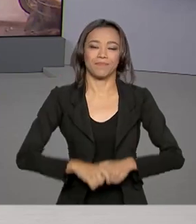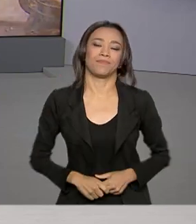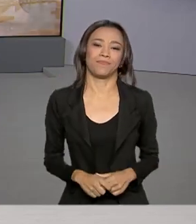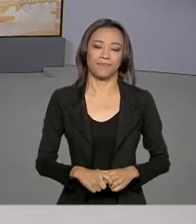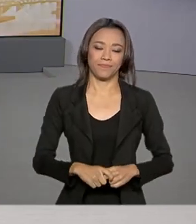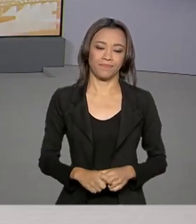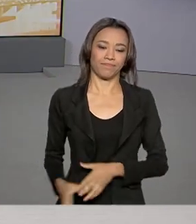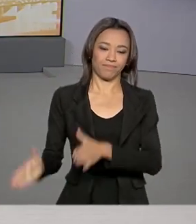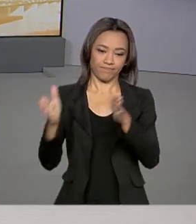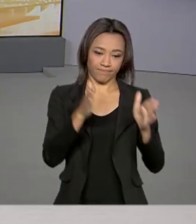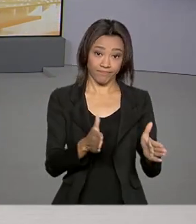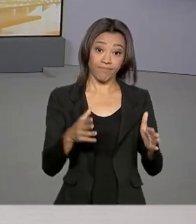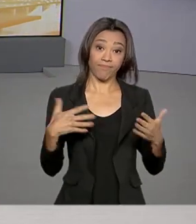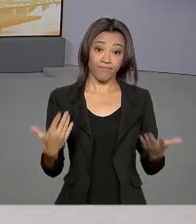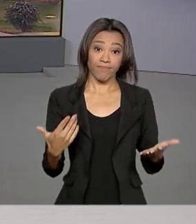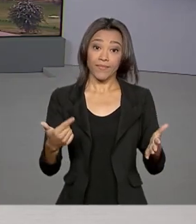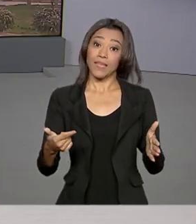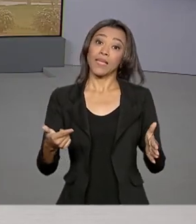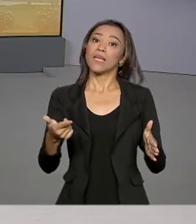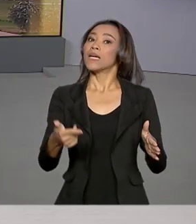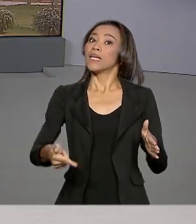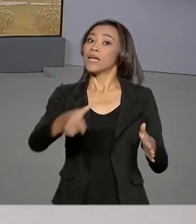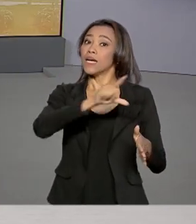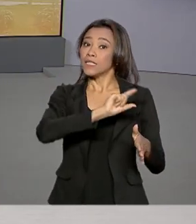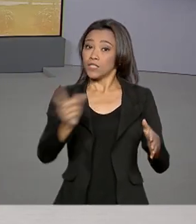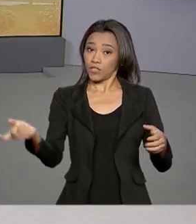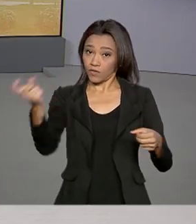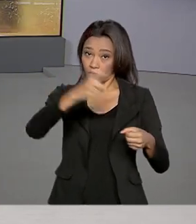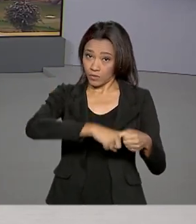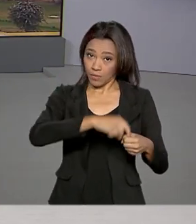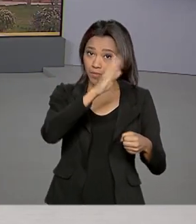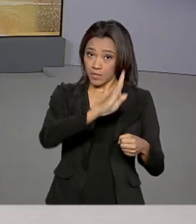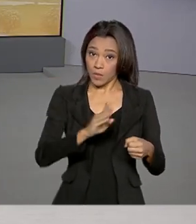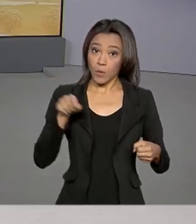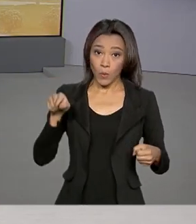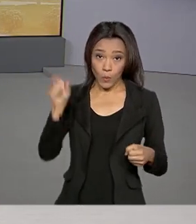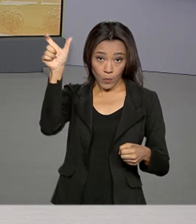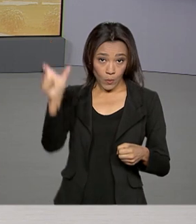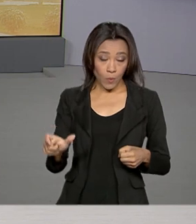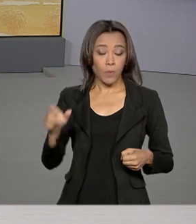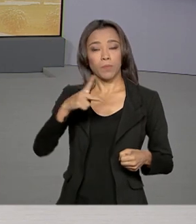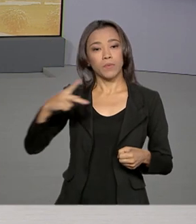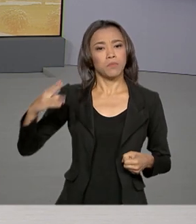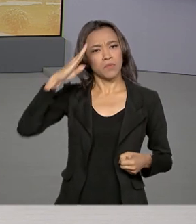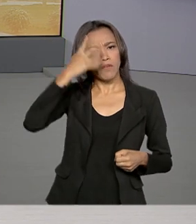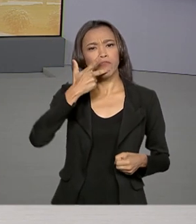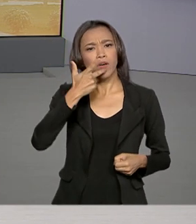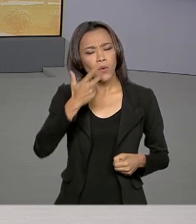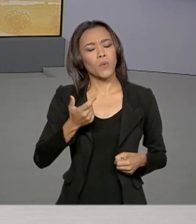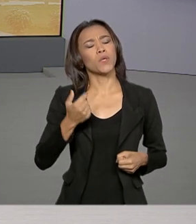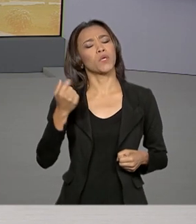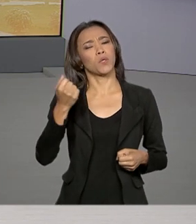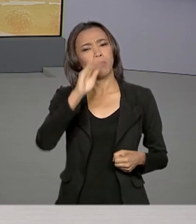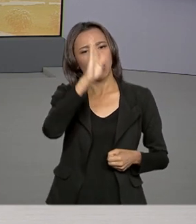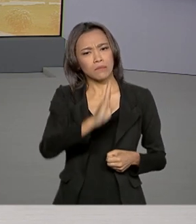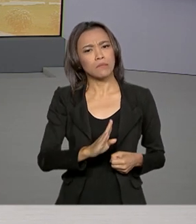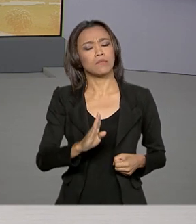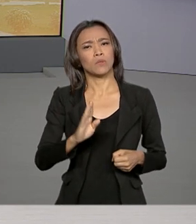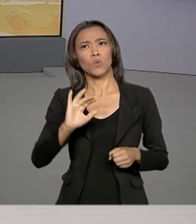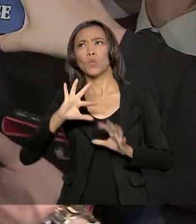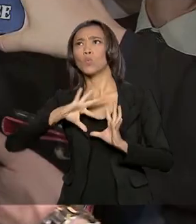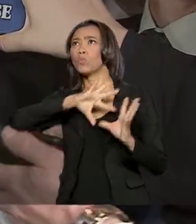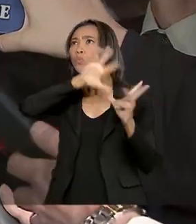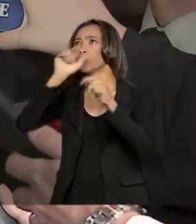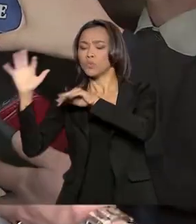e olha aí antes de retornar ao brasil o presidente jair bolsonaro disse que o brasil está recuperando a confiança do